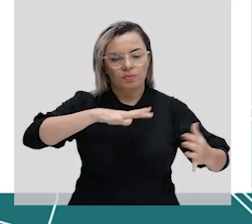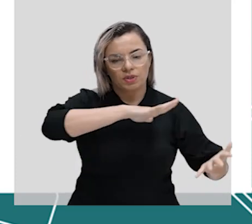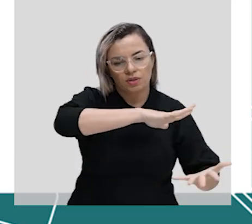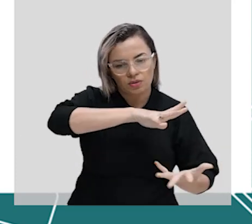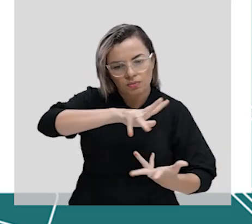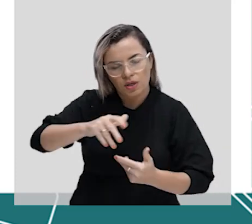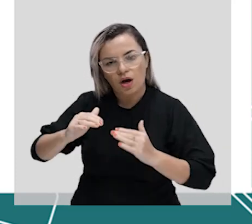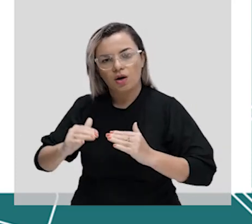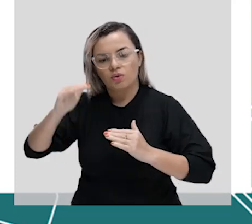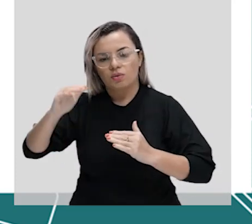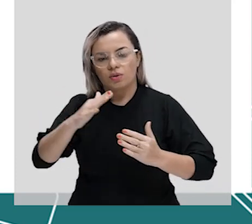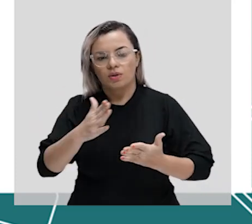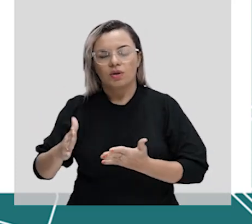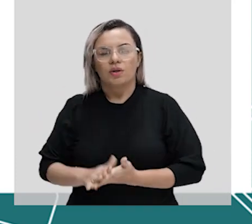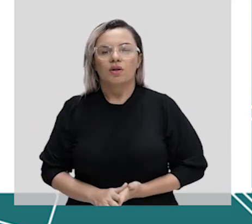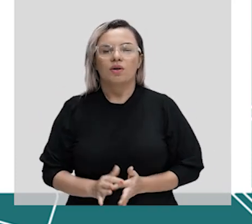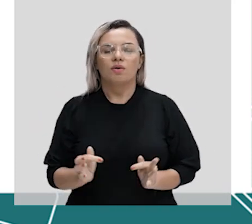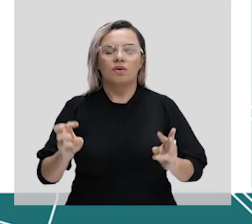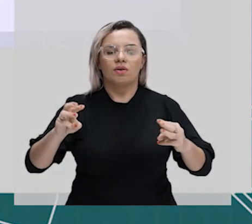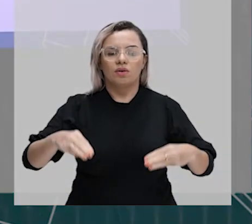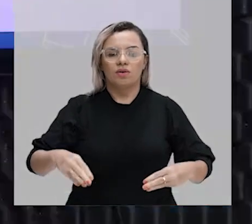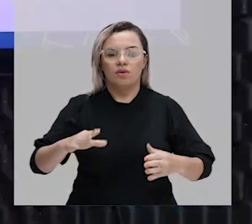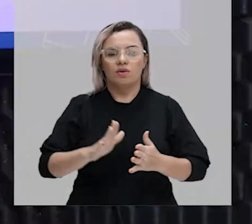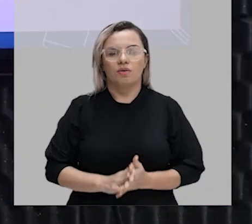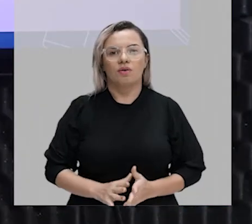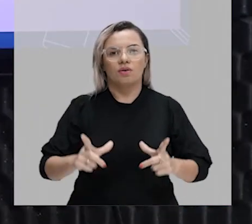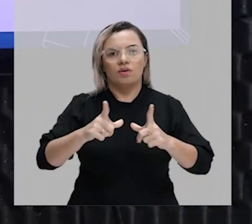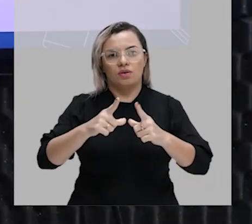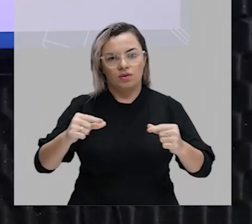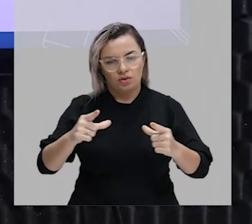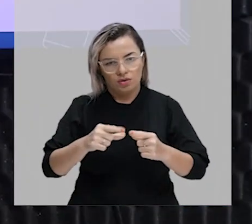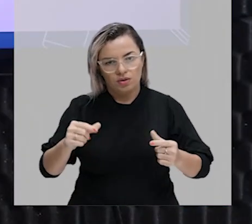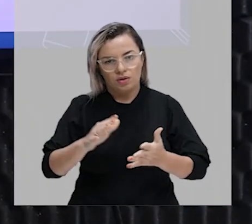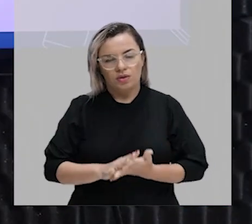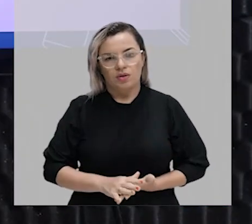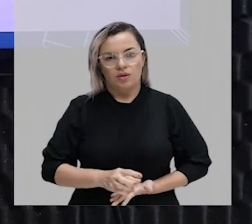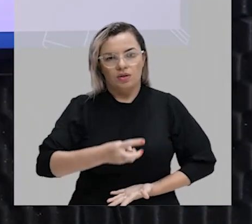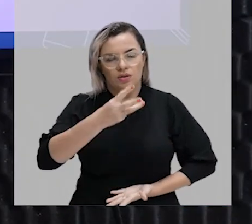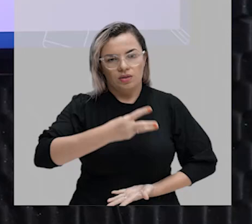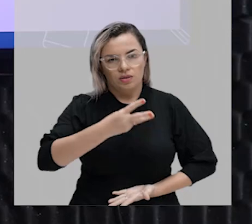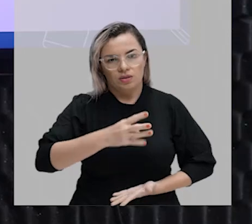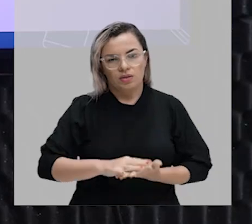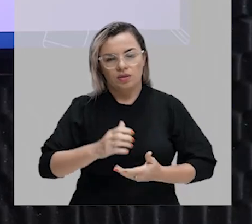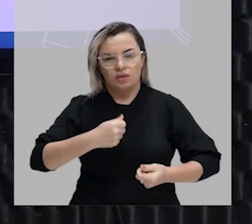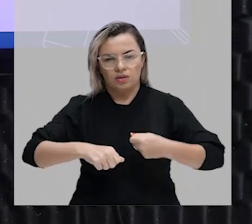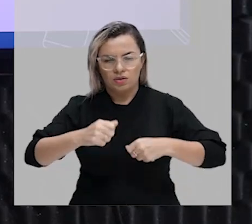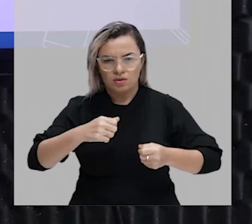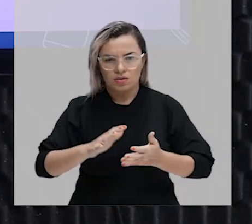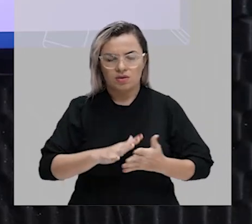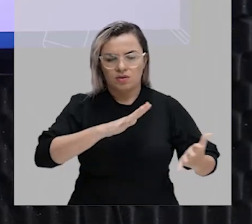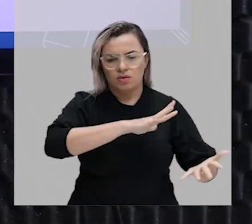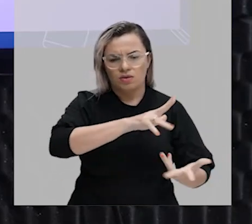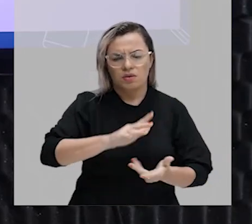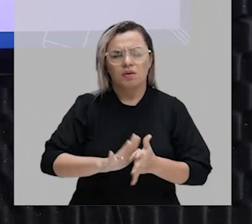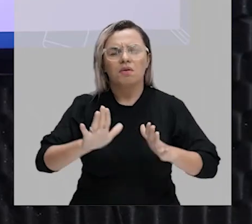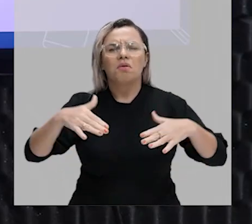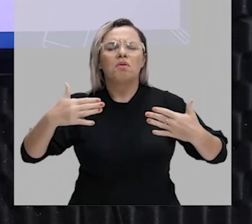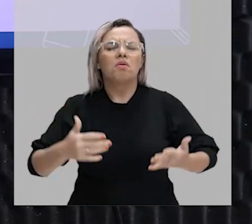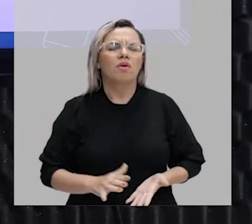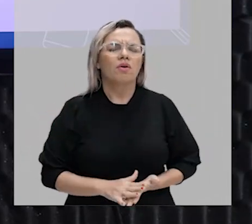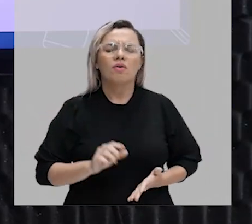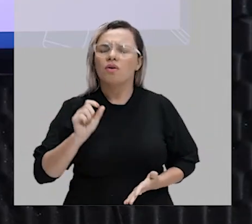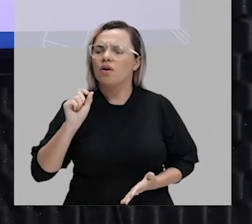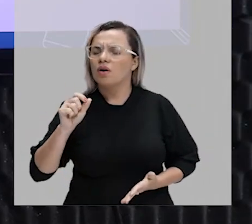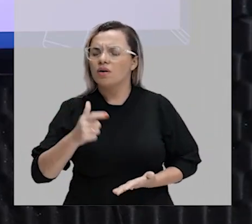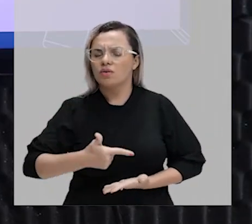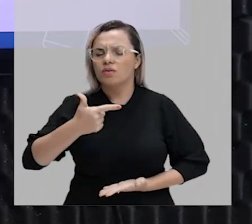por último, o Japão, a potência nipônica, né? A terceira maior economia do mundo. Aí tu me pergunta, Marcos, e a segunda maior economia do